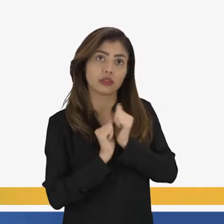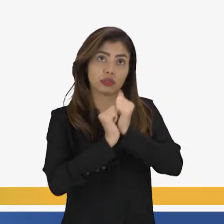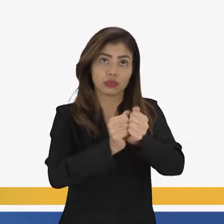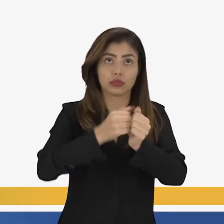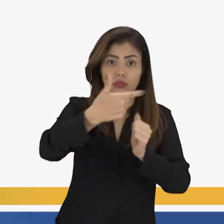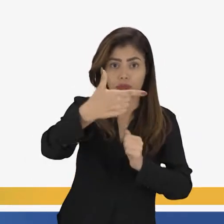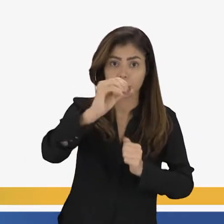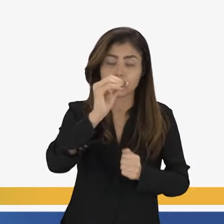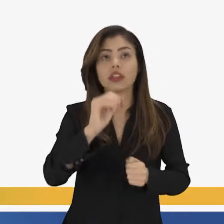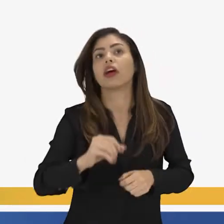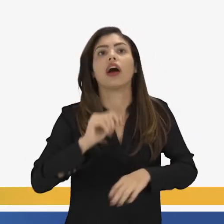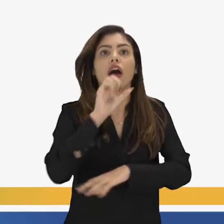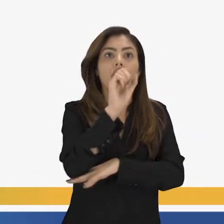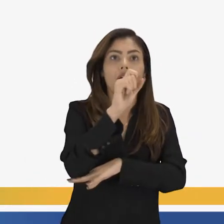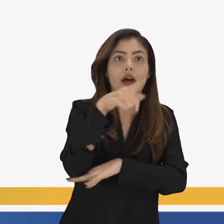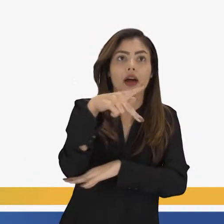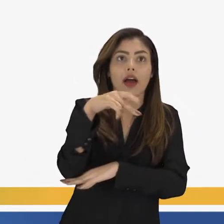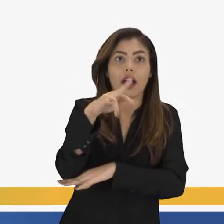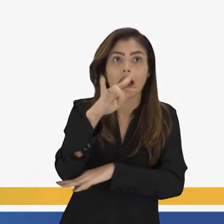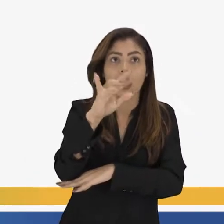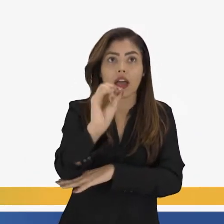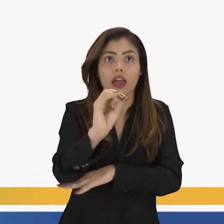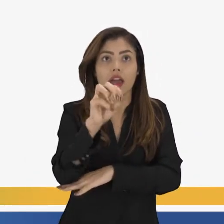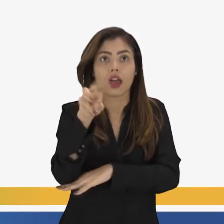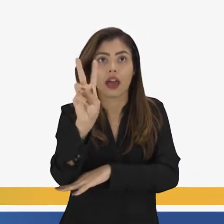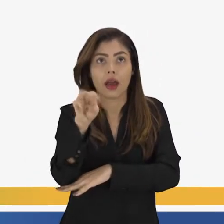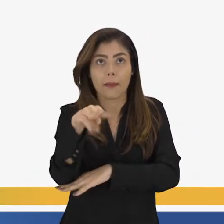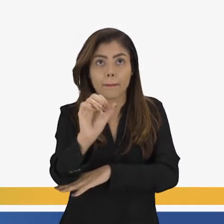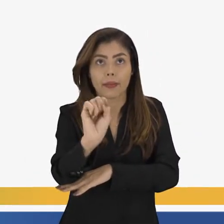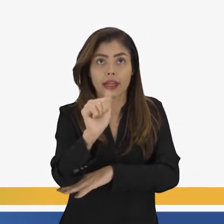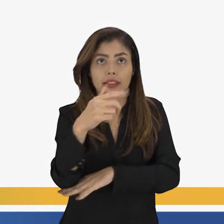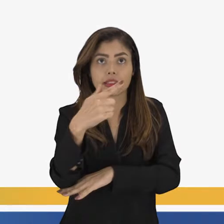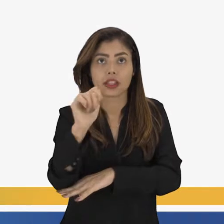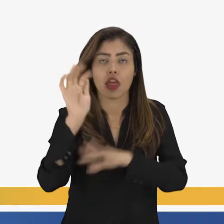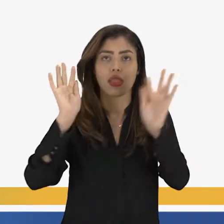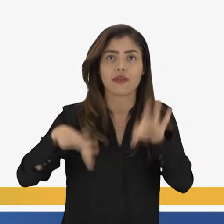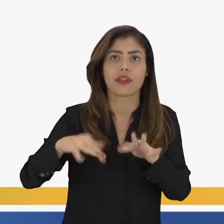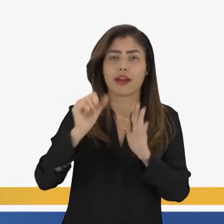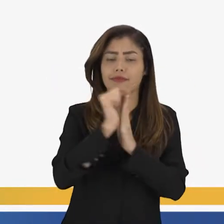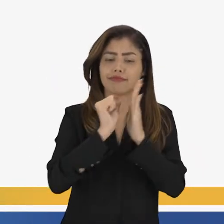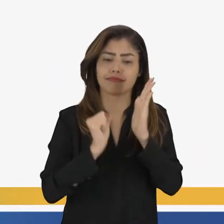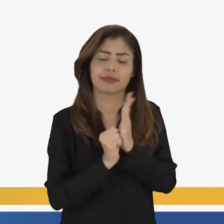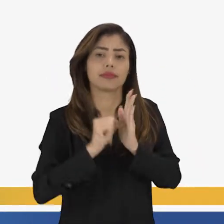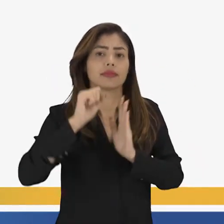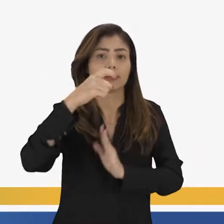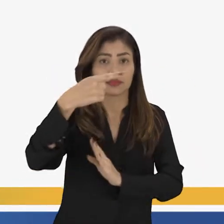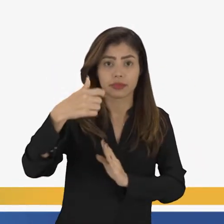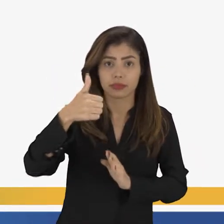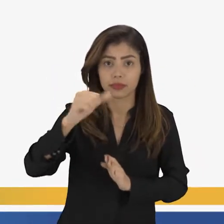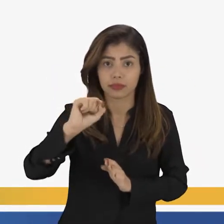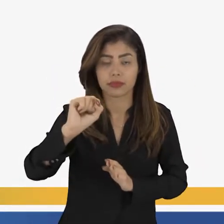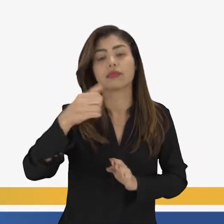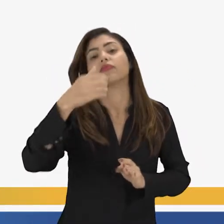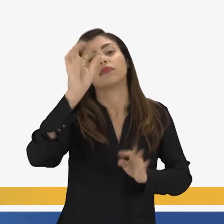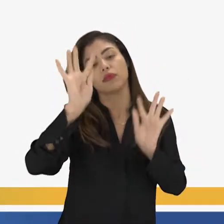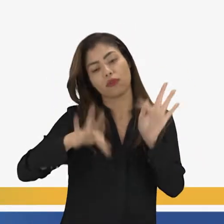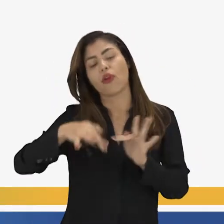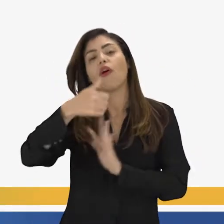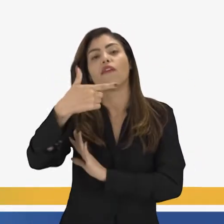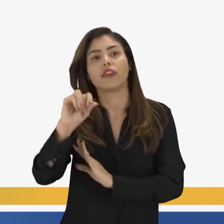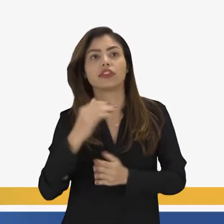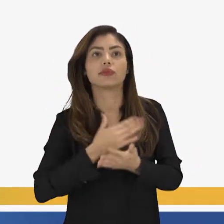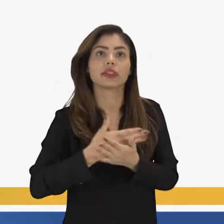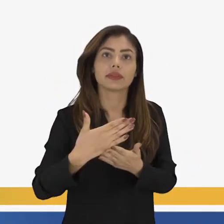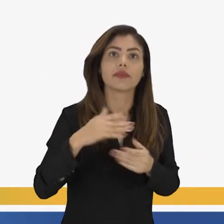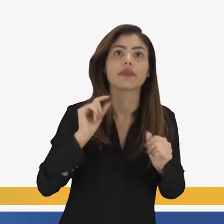sociólogos Theodor Adorno e Max Horkheim. No finalzinho, então, como eu falei, do século XIX, entrando no século XX. Esses